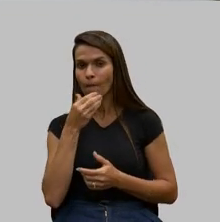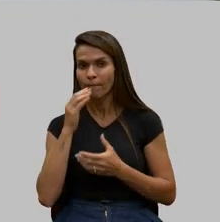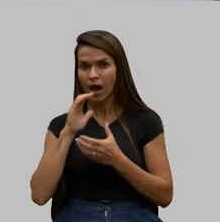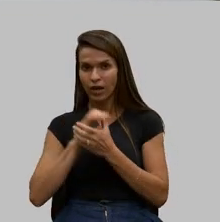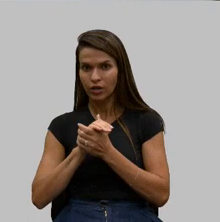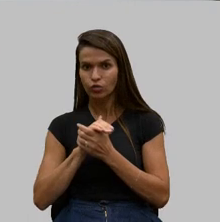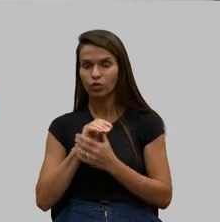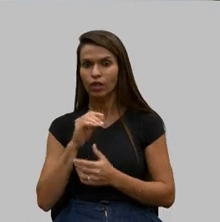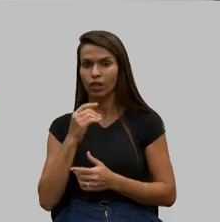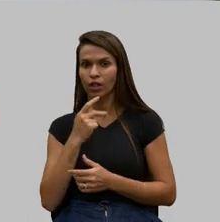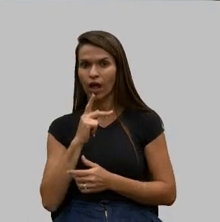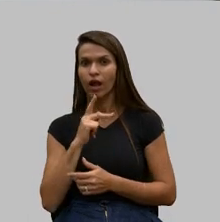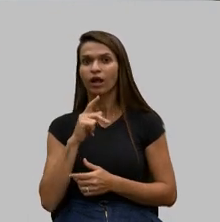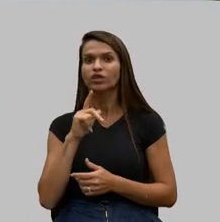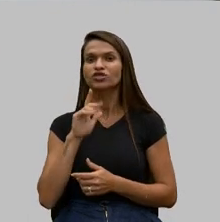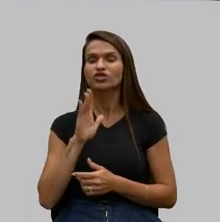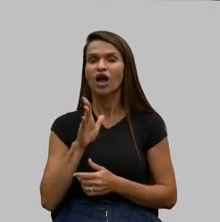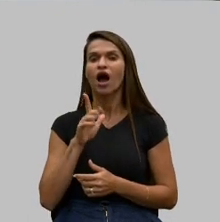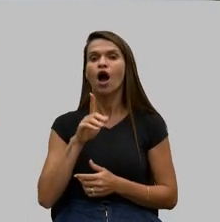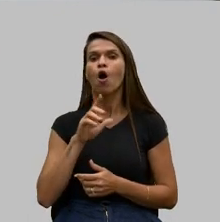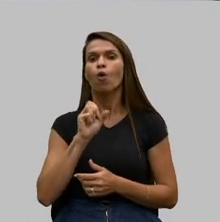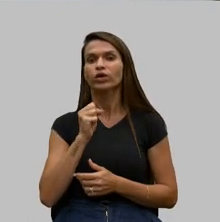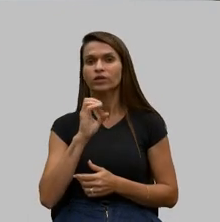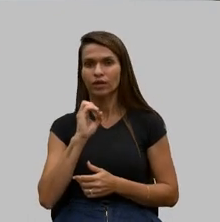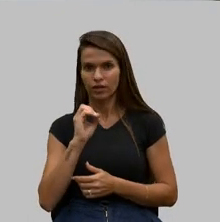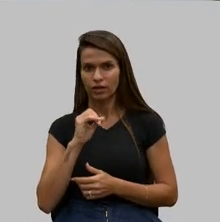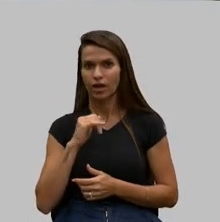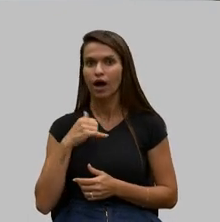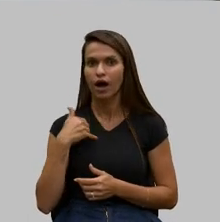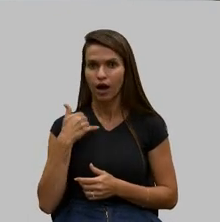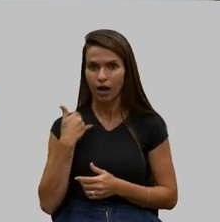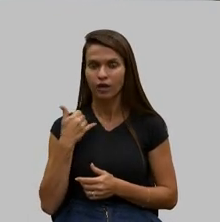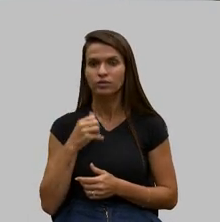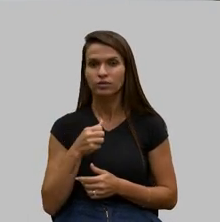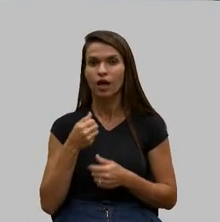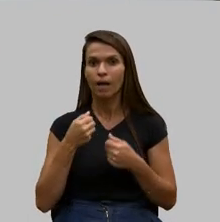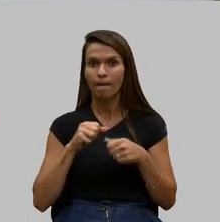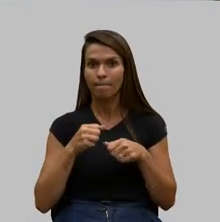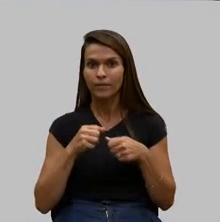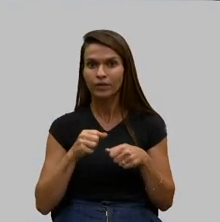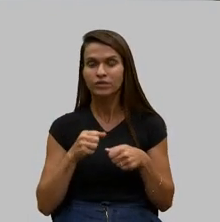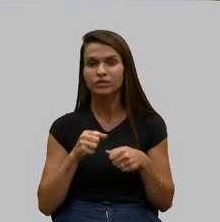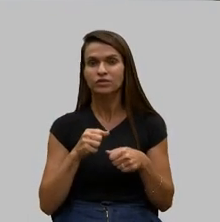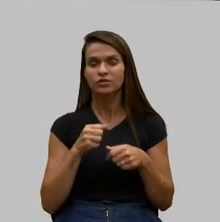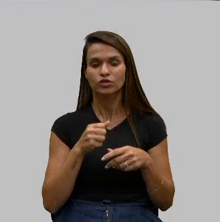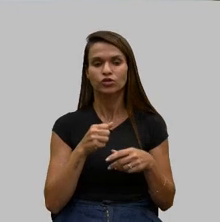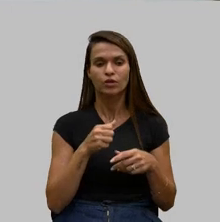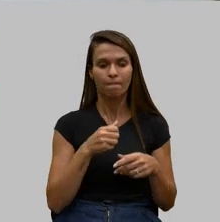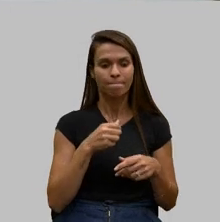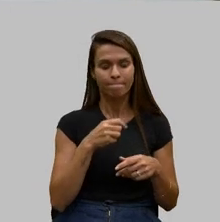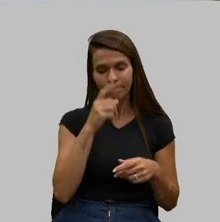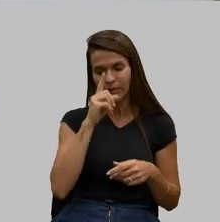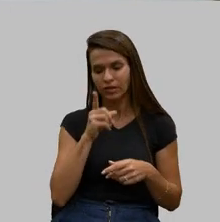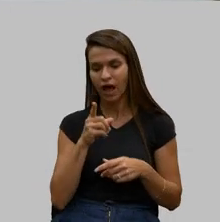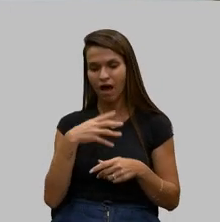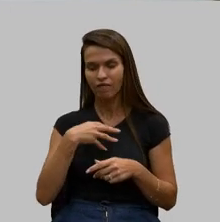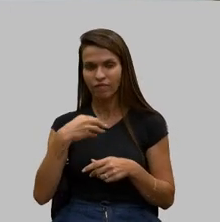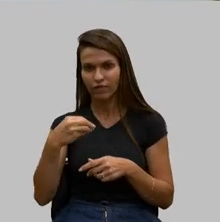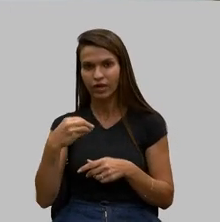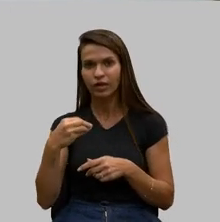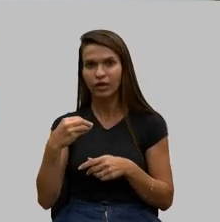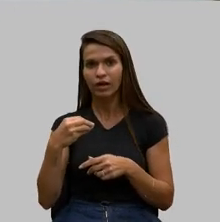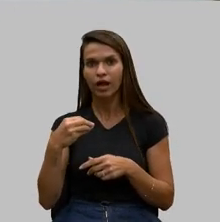anos e ela precisa muito desse centro dia mandar sua filha pro centro dia porque lá ela vai ter o